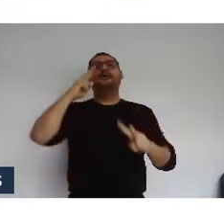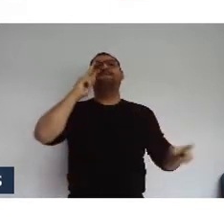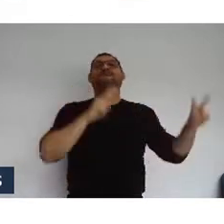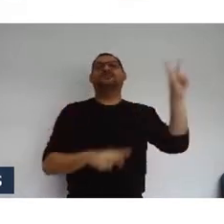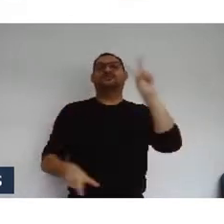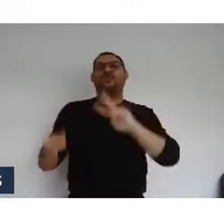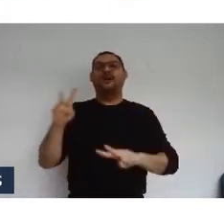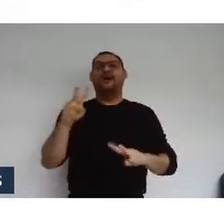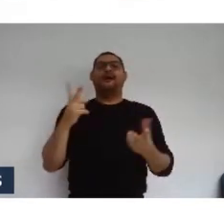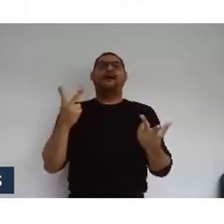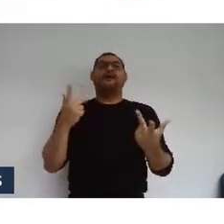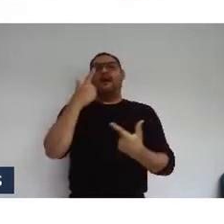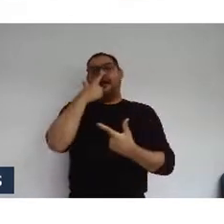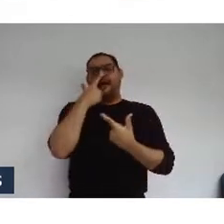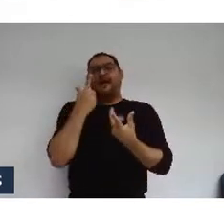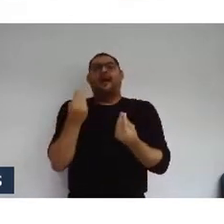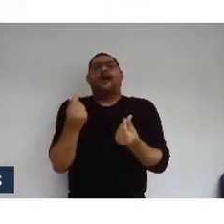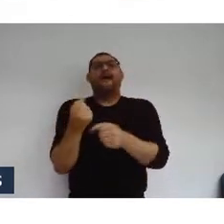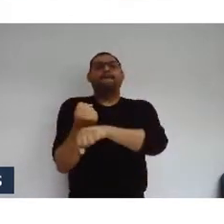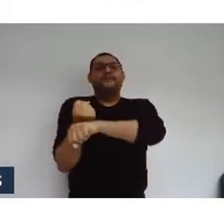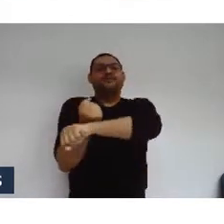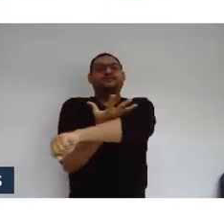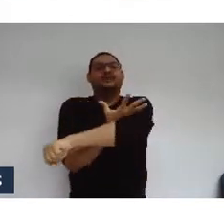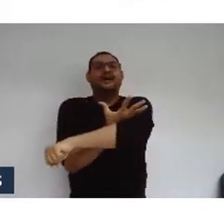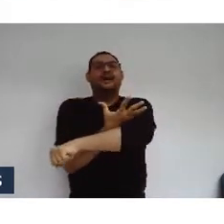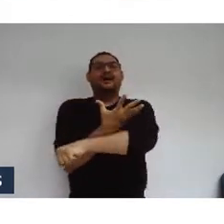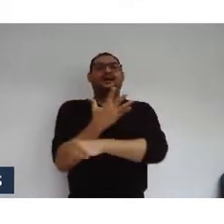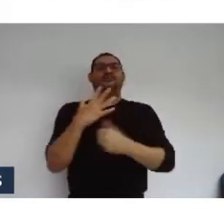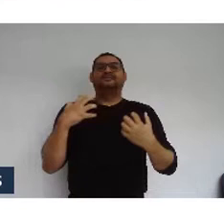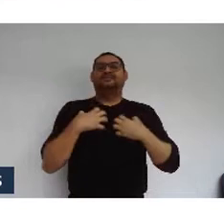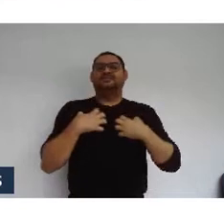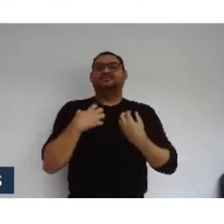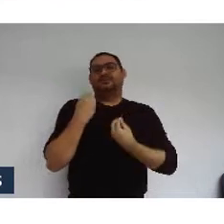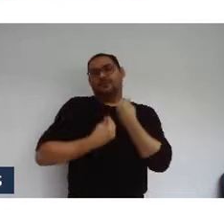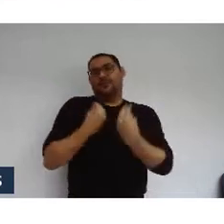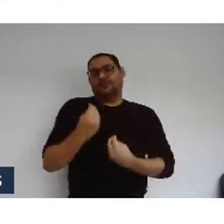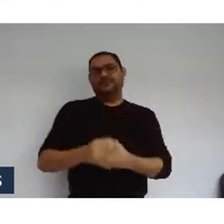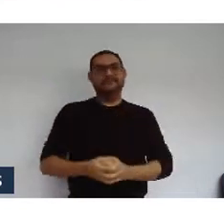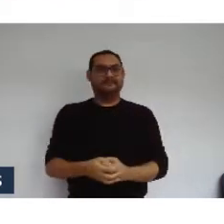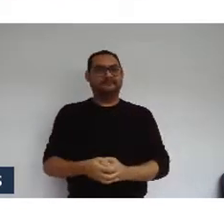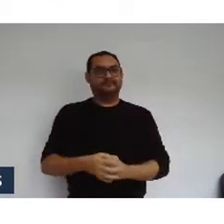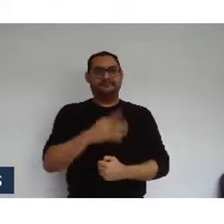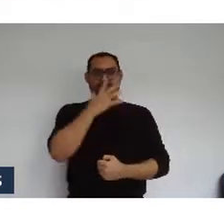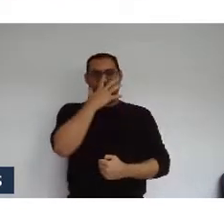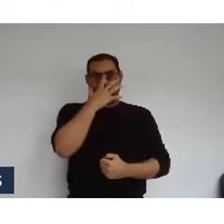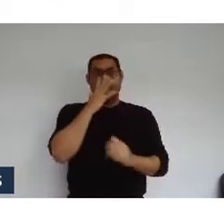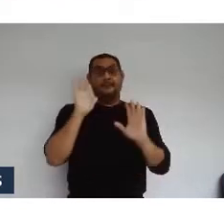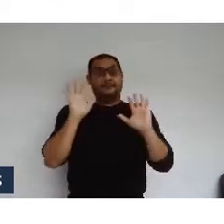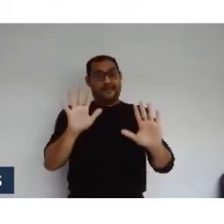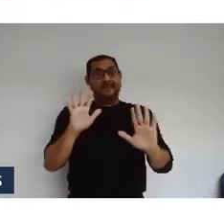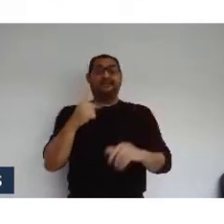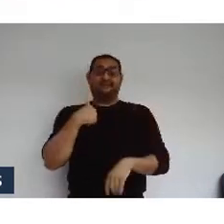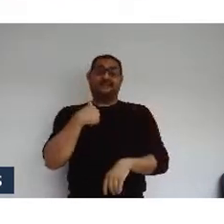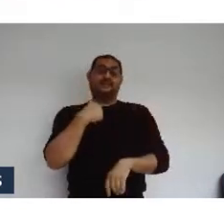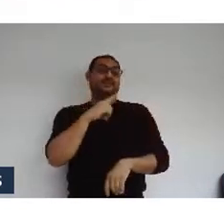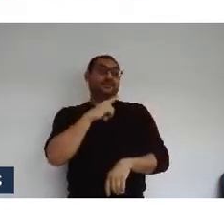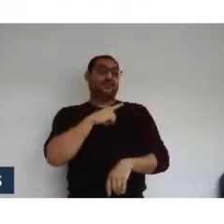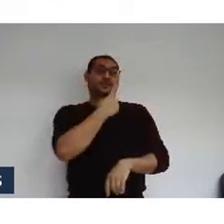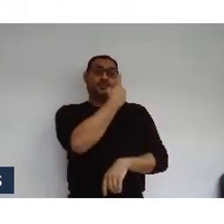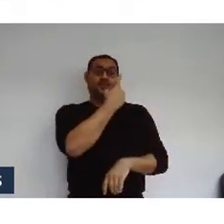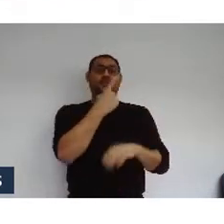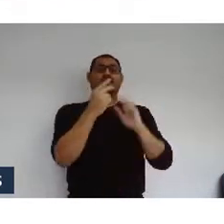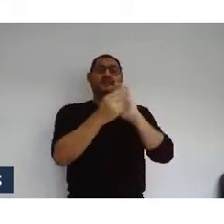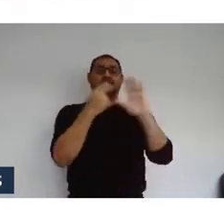e afetivos para além daqueles que são oficialmente dados. Mas aqui eu sigo Sueli Ronick,